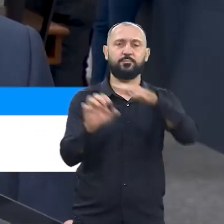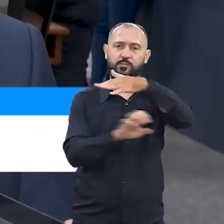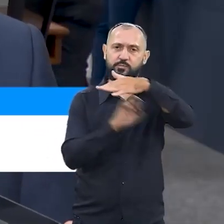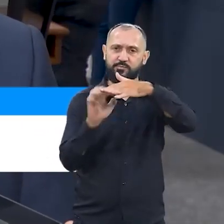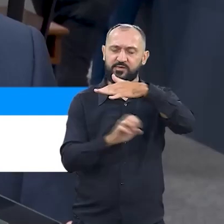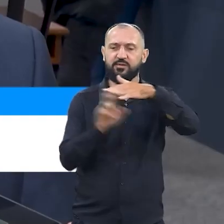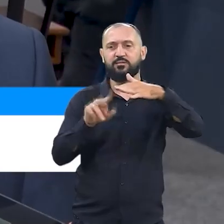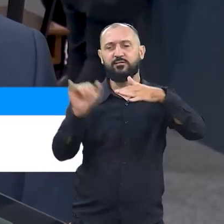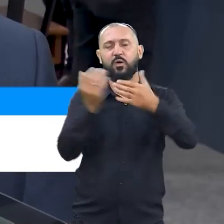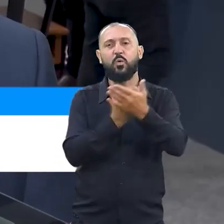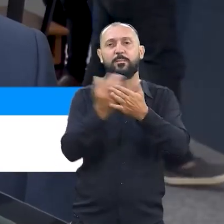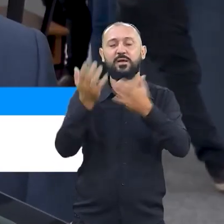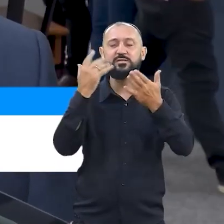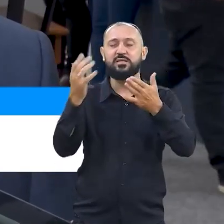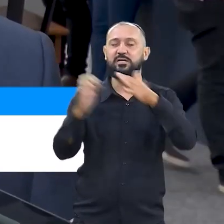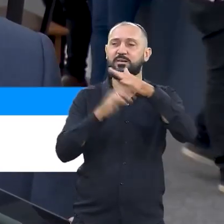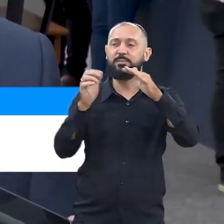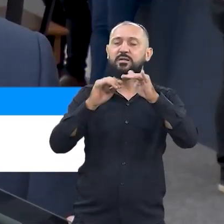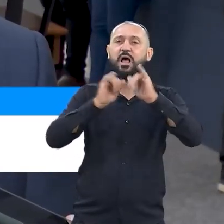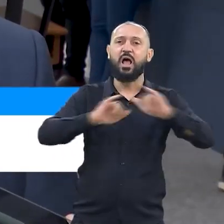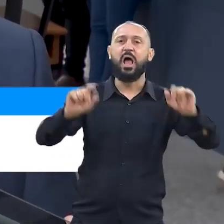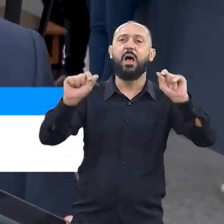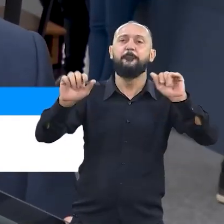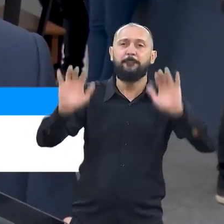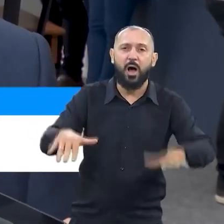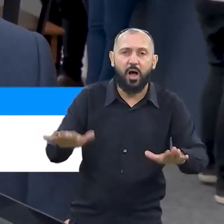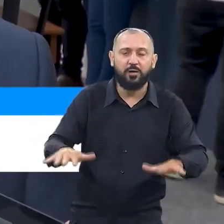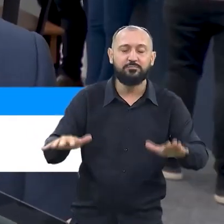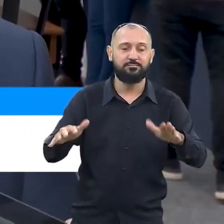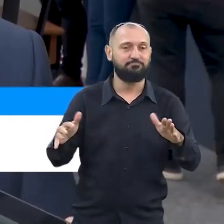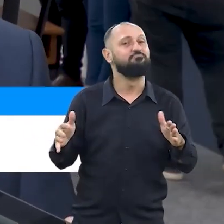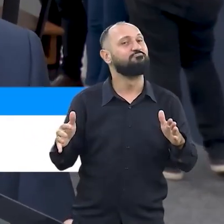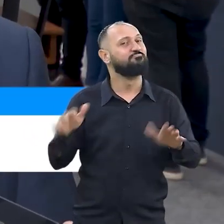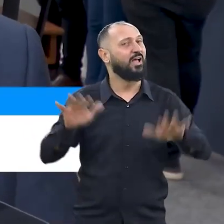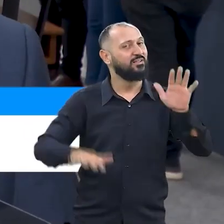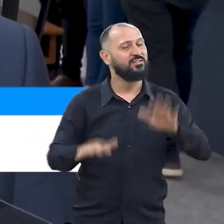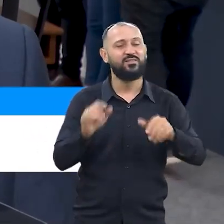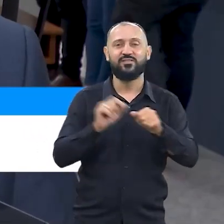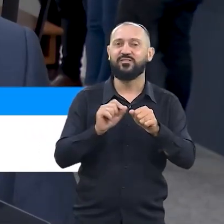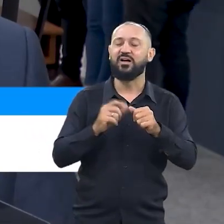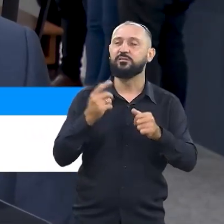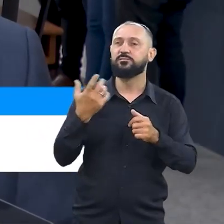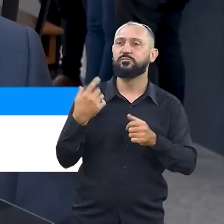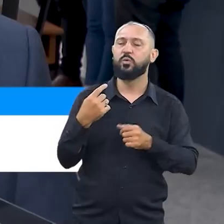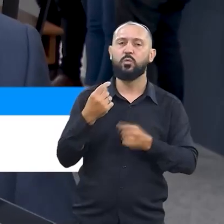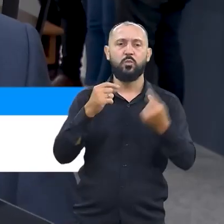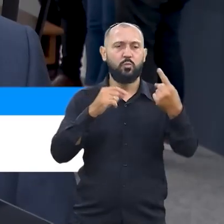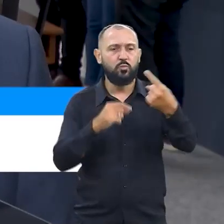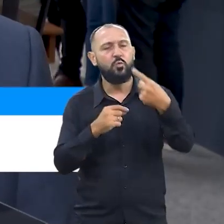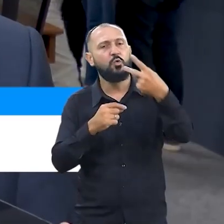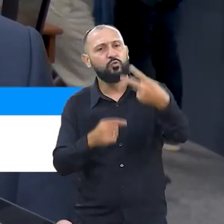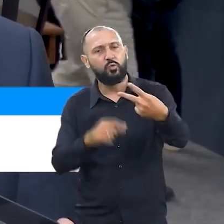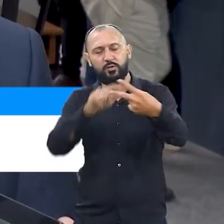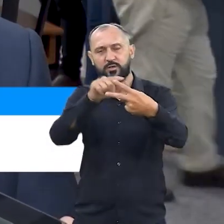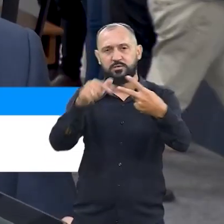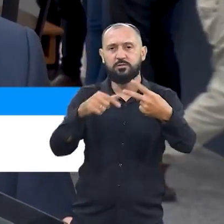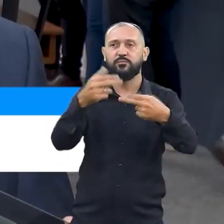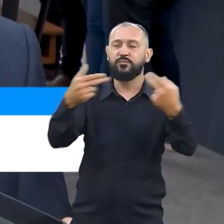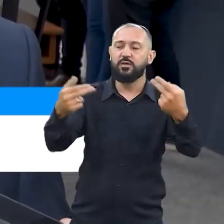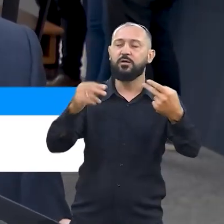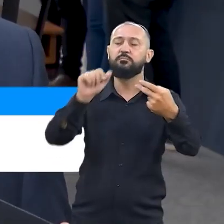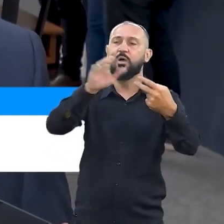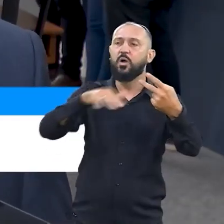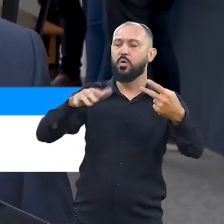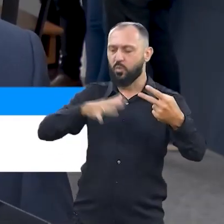que também, quando uma empresa vai entrar em Black Friday, que ela possa Muitas vezes ela coloca assim um